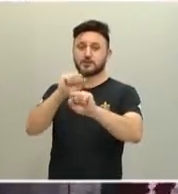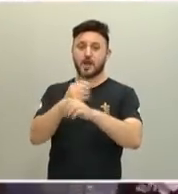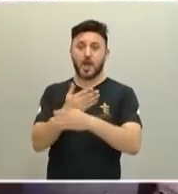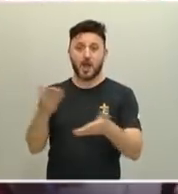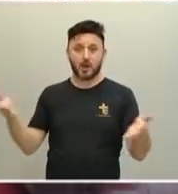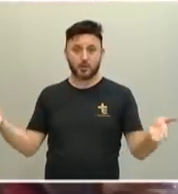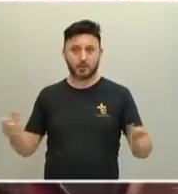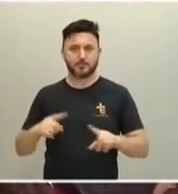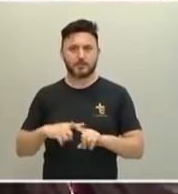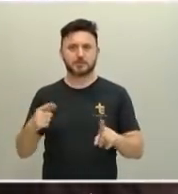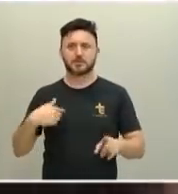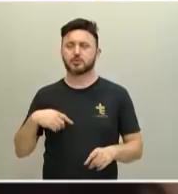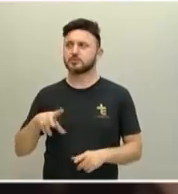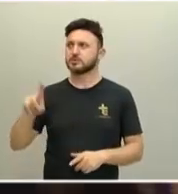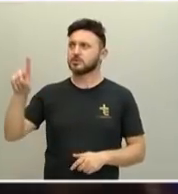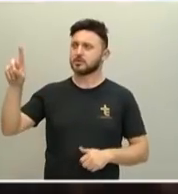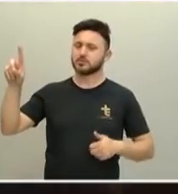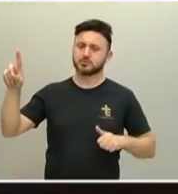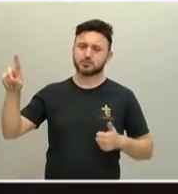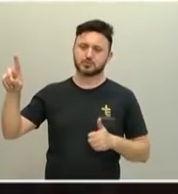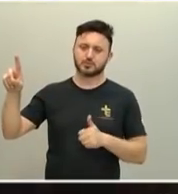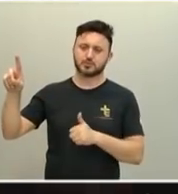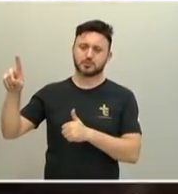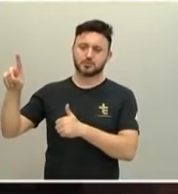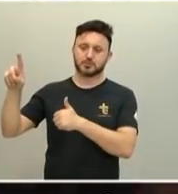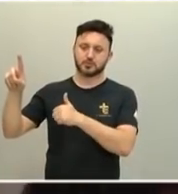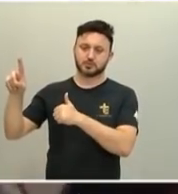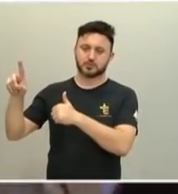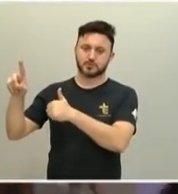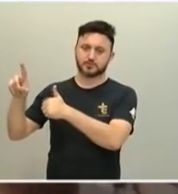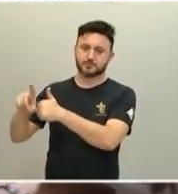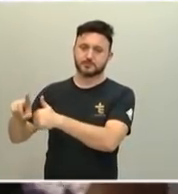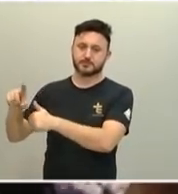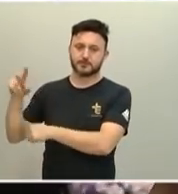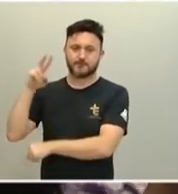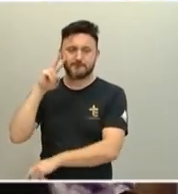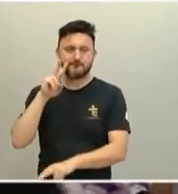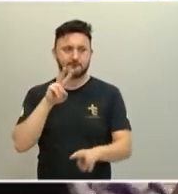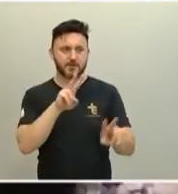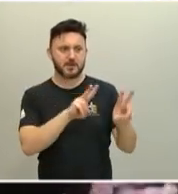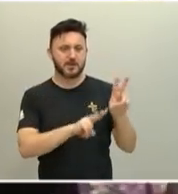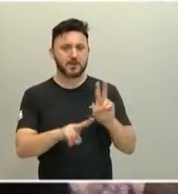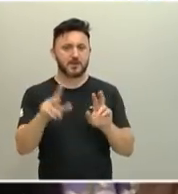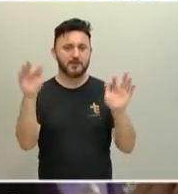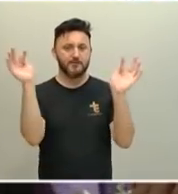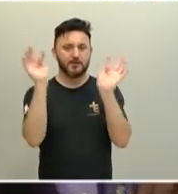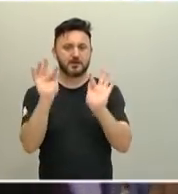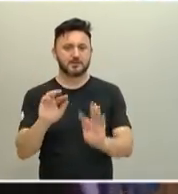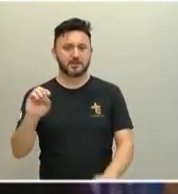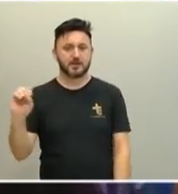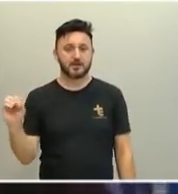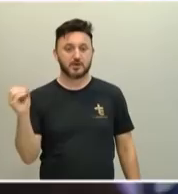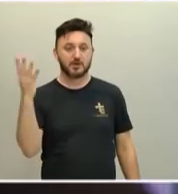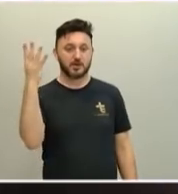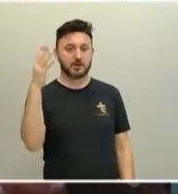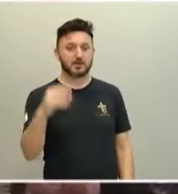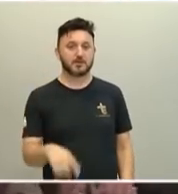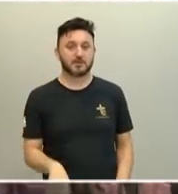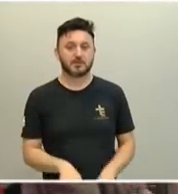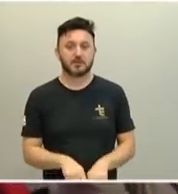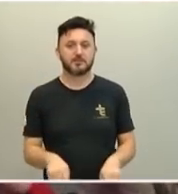Vou seguir, olha o que você vai ver. Verei ossos secos se